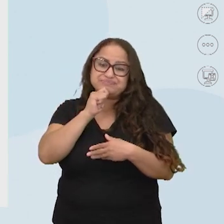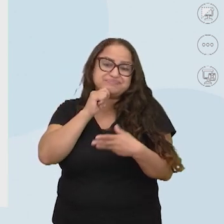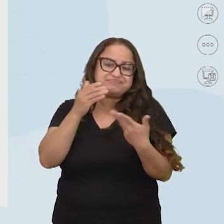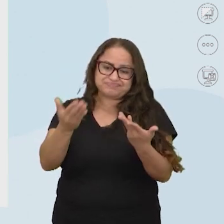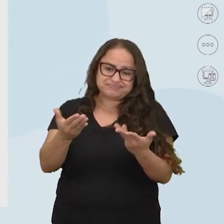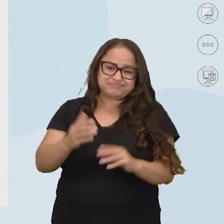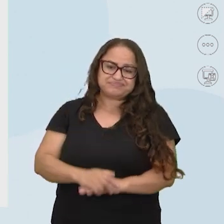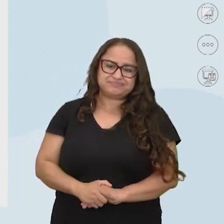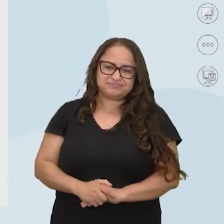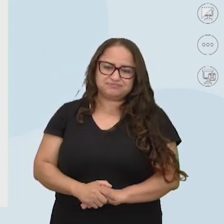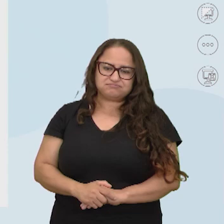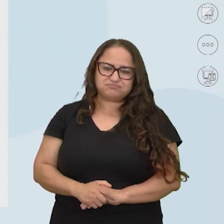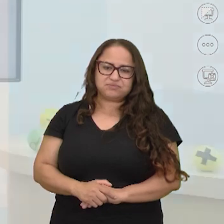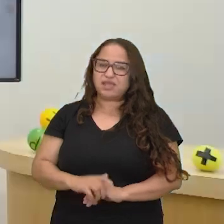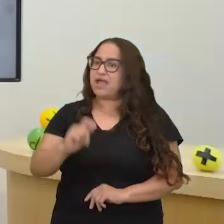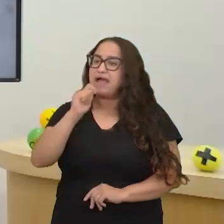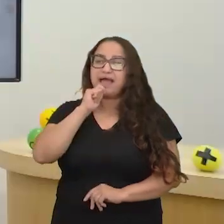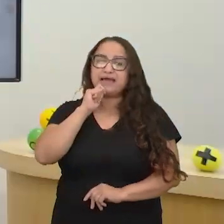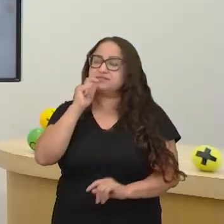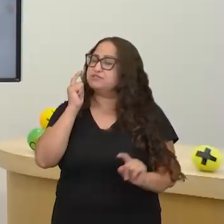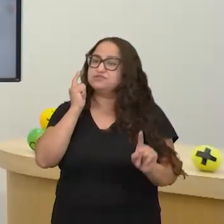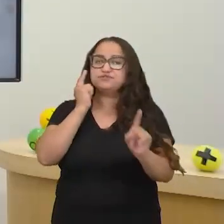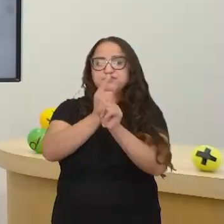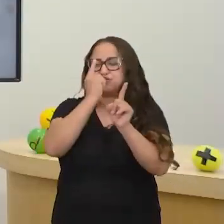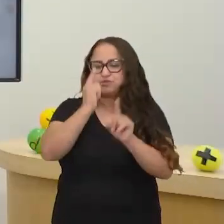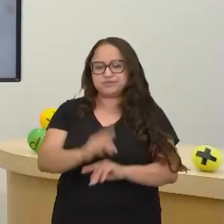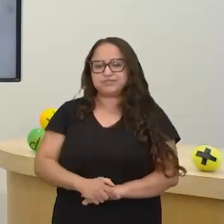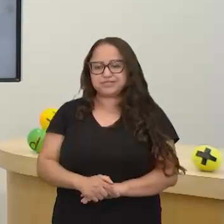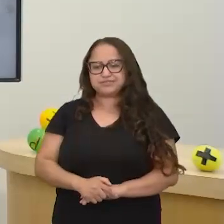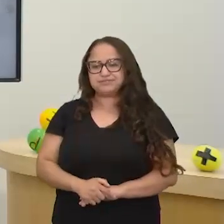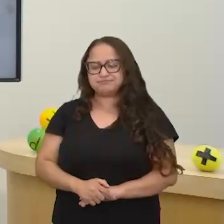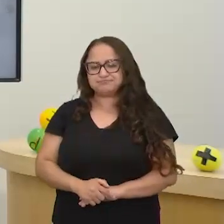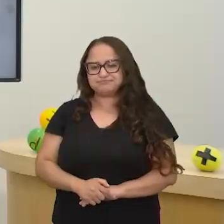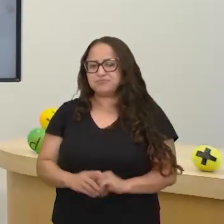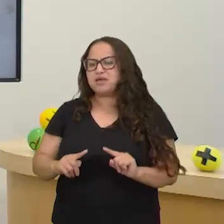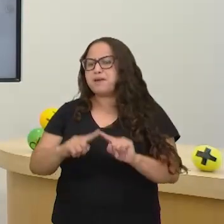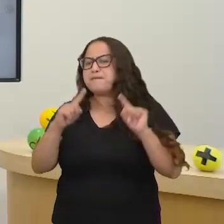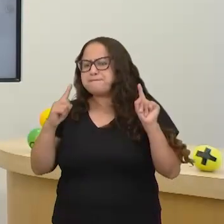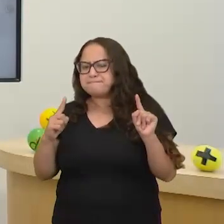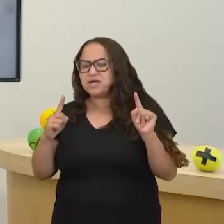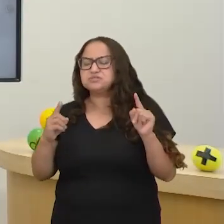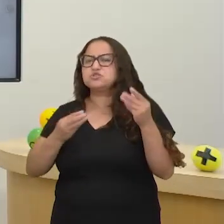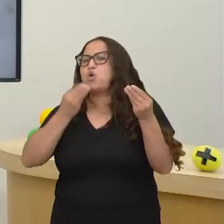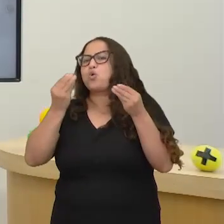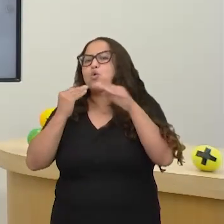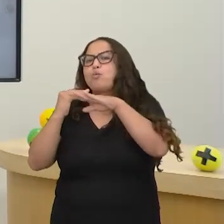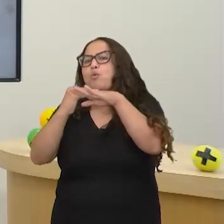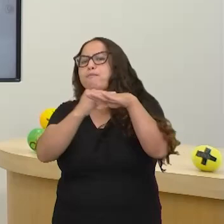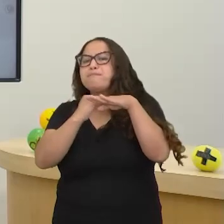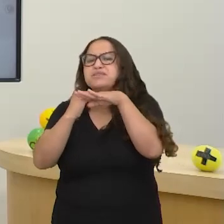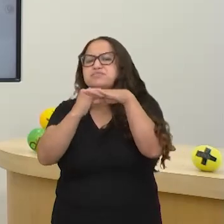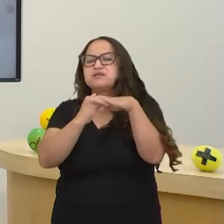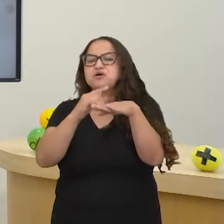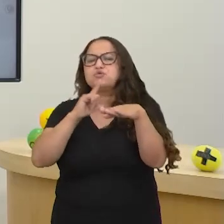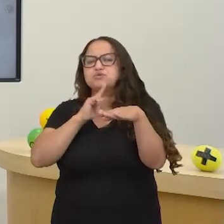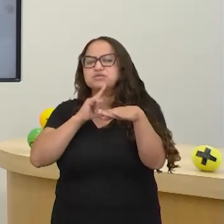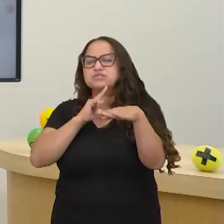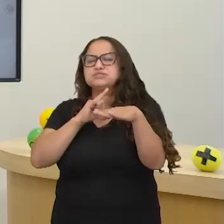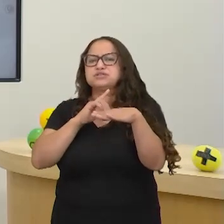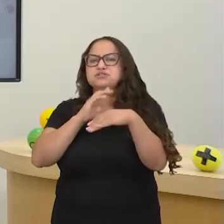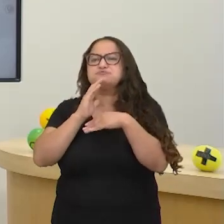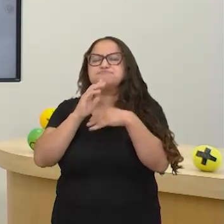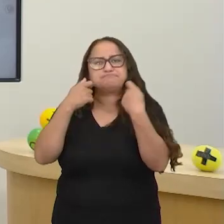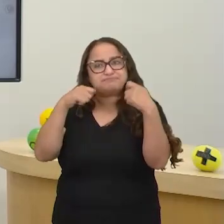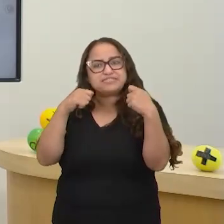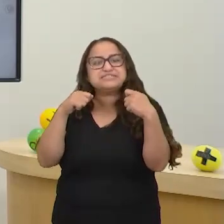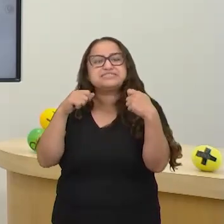aqui, beleza? Essa partícula não foi ainda detectada, mas pelo modelo padrão, pela simetria do sistema, então tem